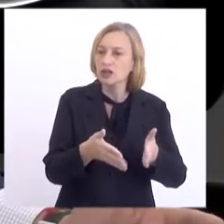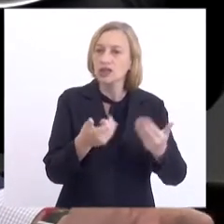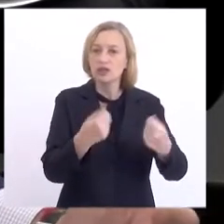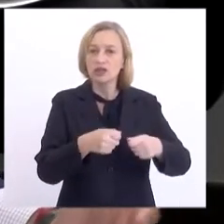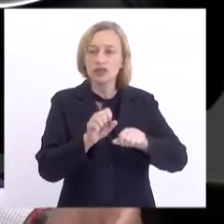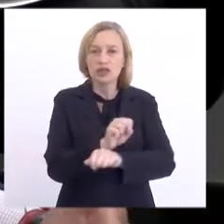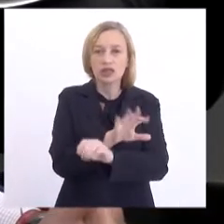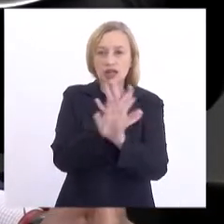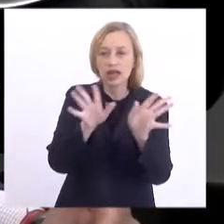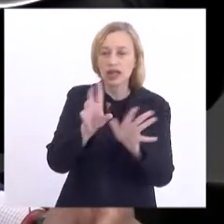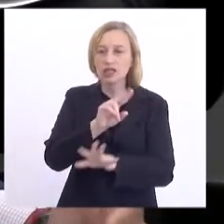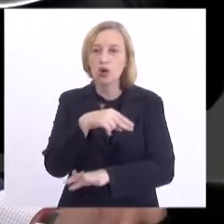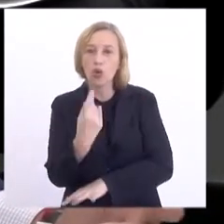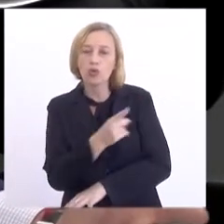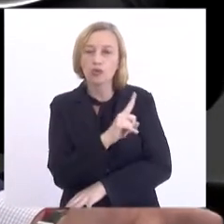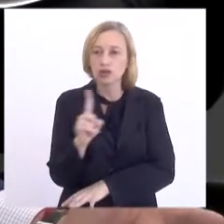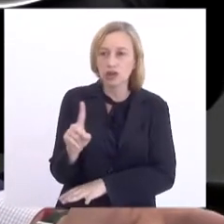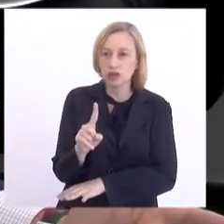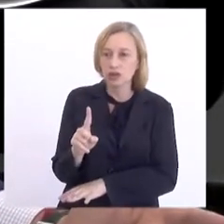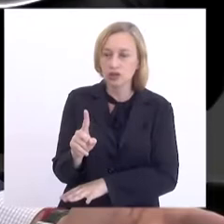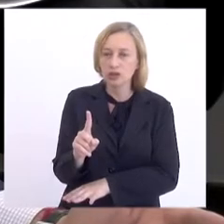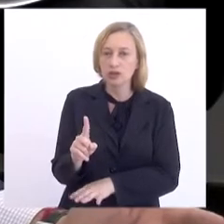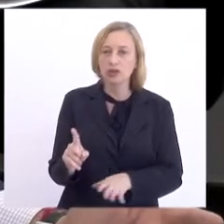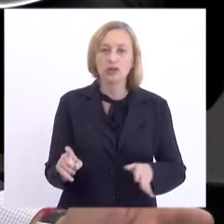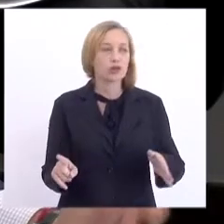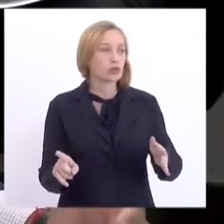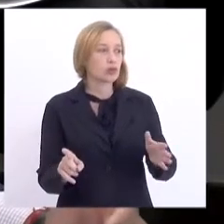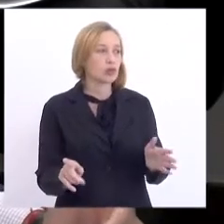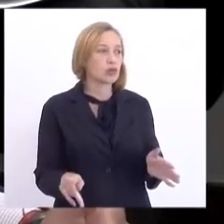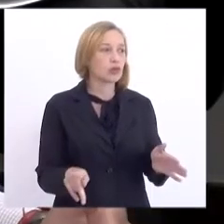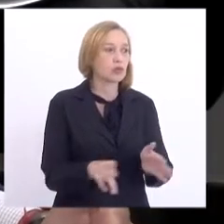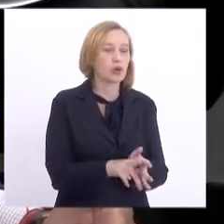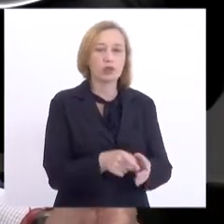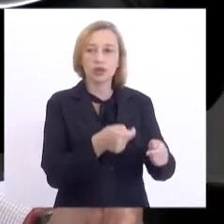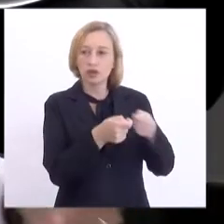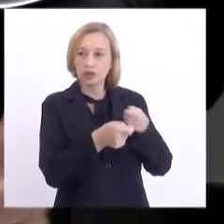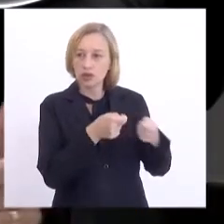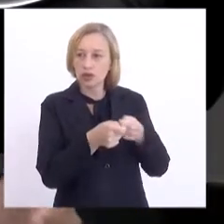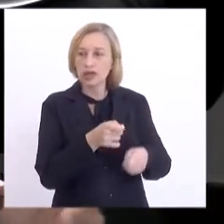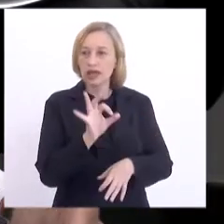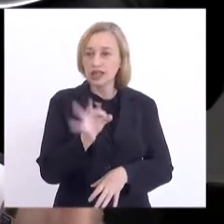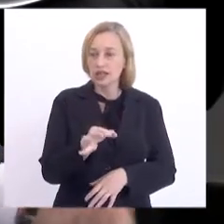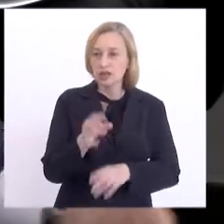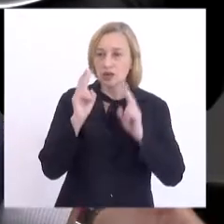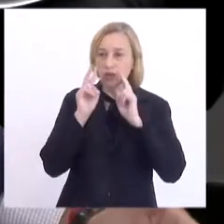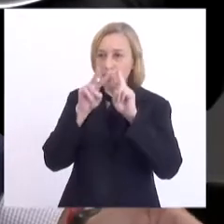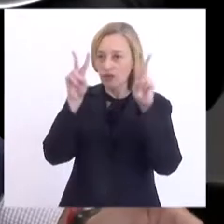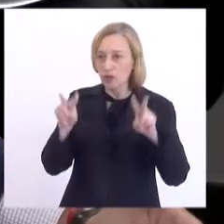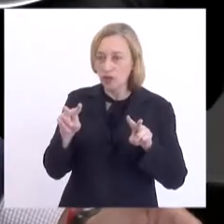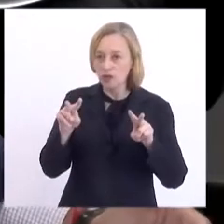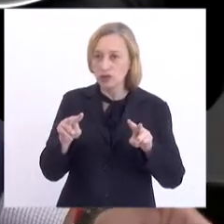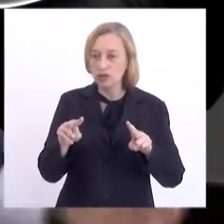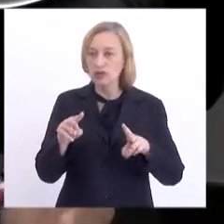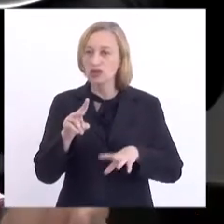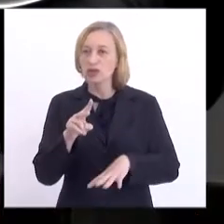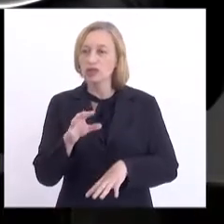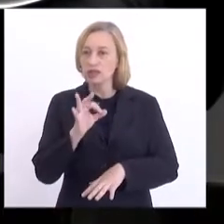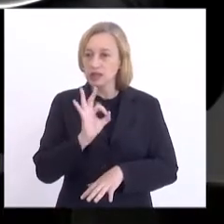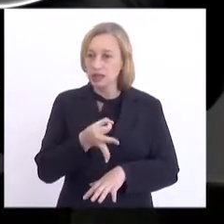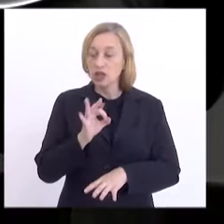dar visibilidade ou não Por parte da com o fato é que do ponto de vista processual